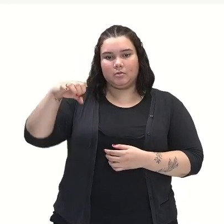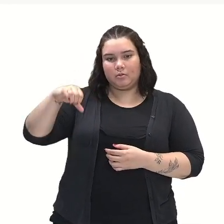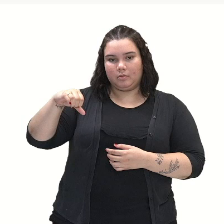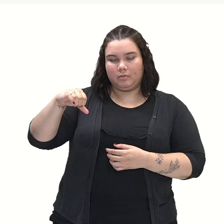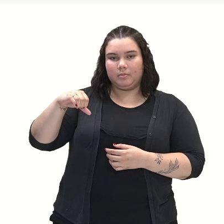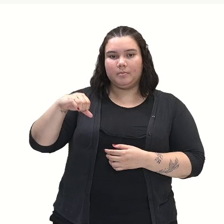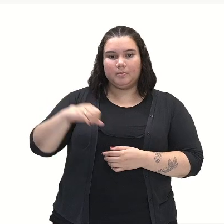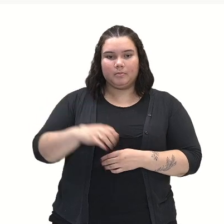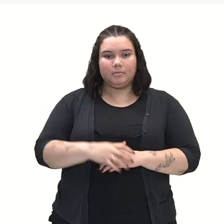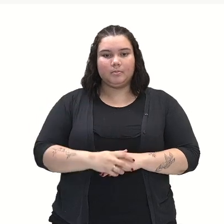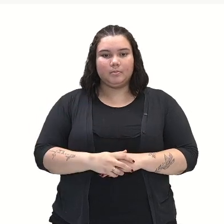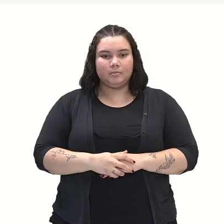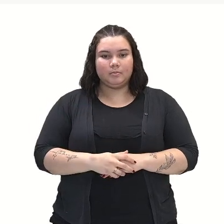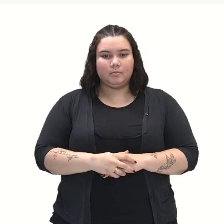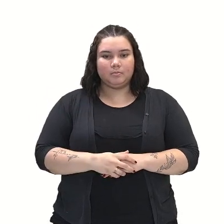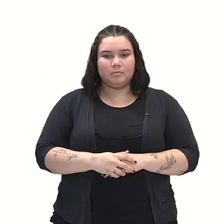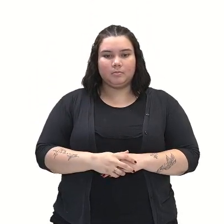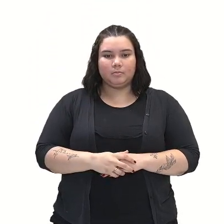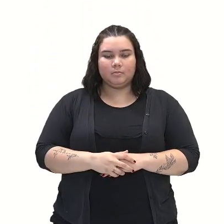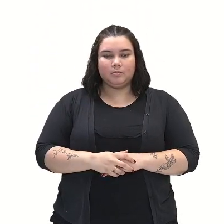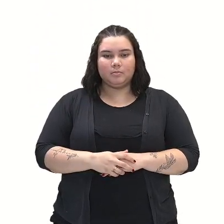tá? Agora sim,